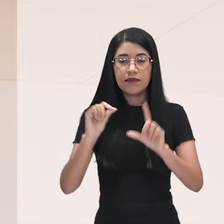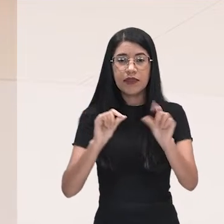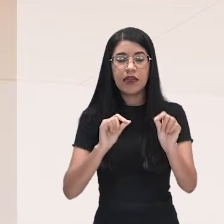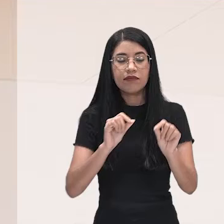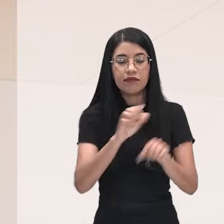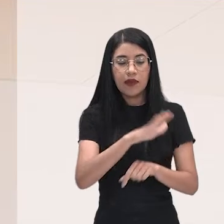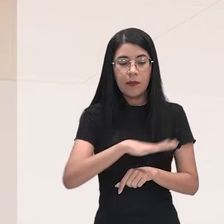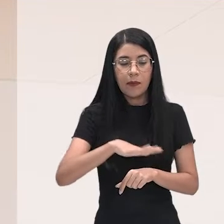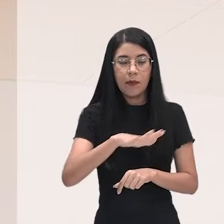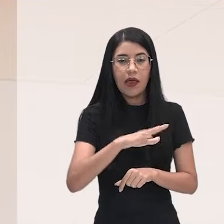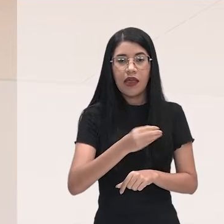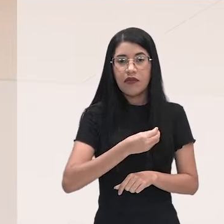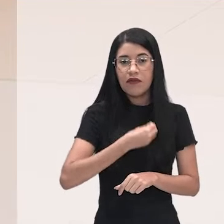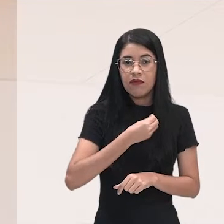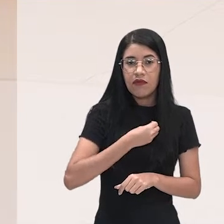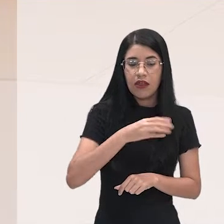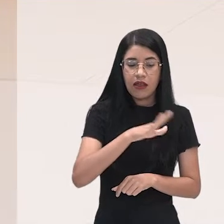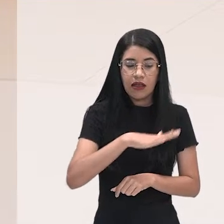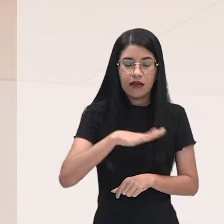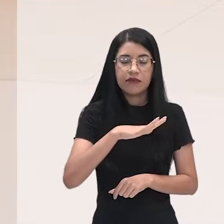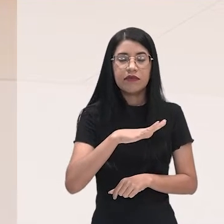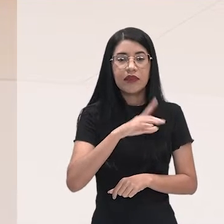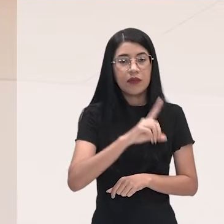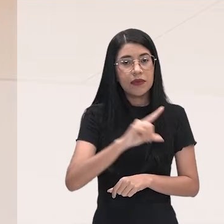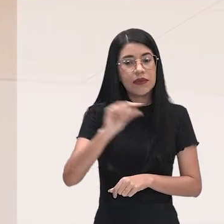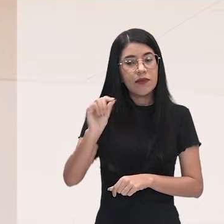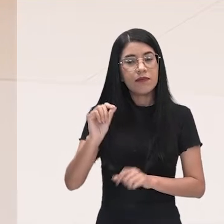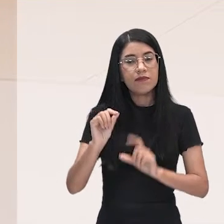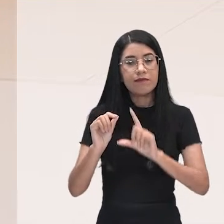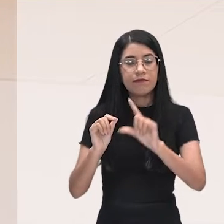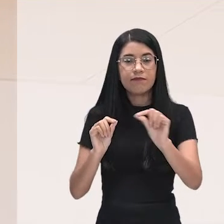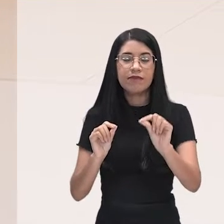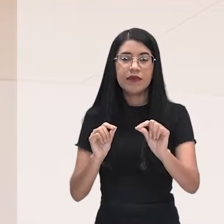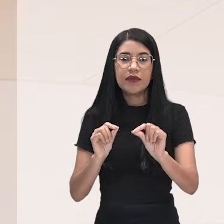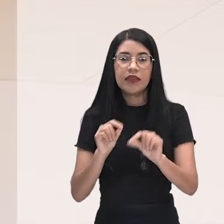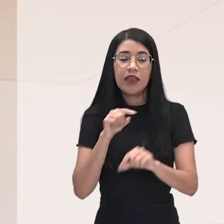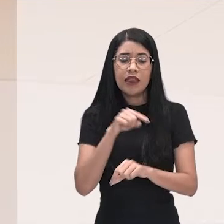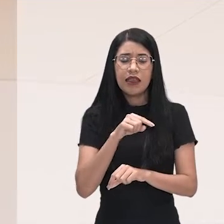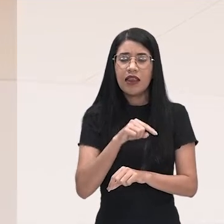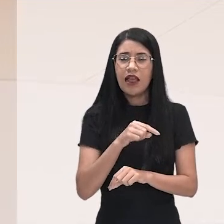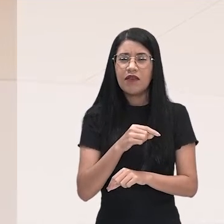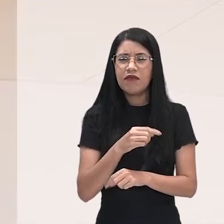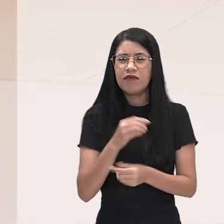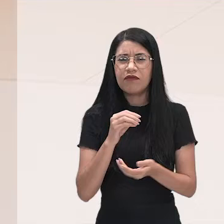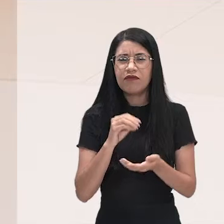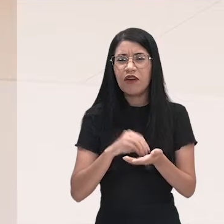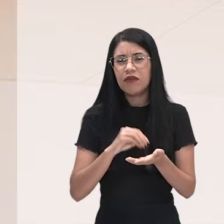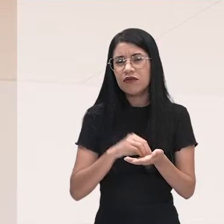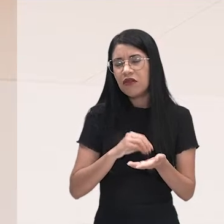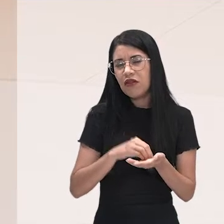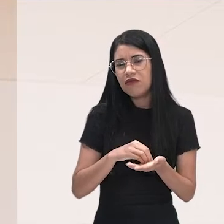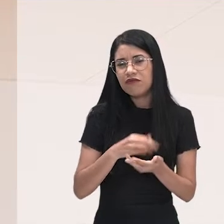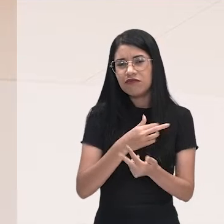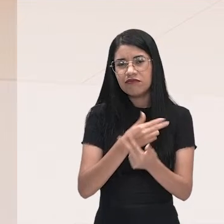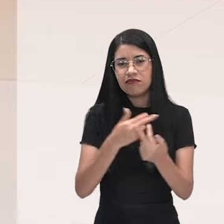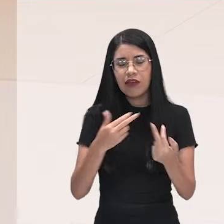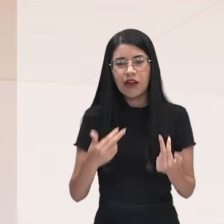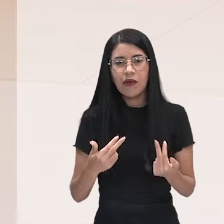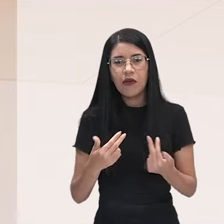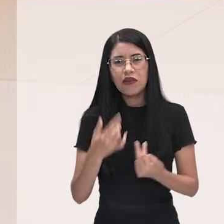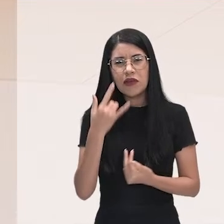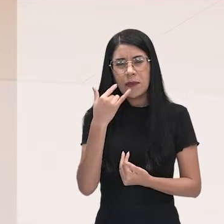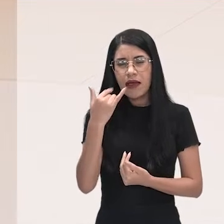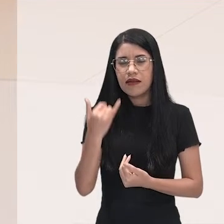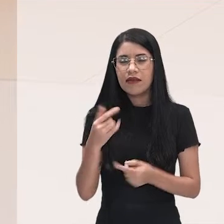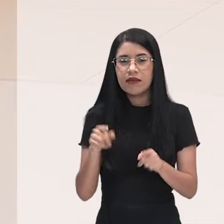a modernização, a intensificação, perdão, da atividade industrial, a gente vai tendo ali a inserção de